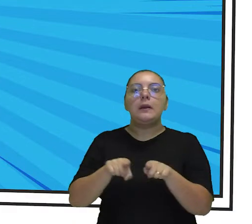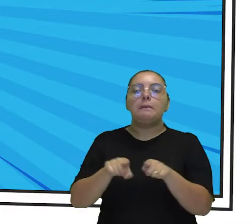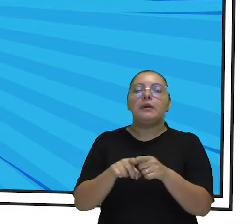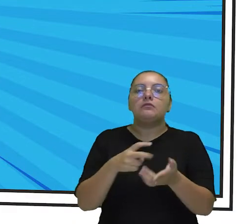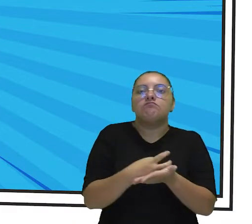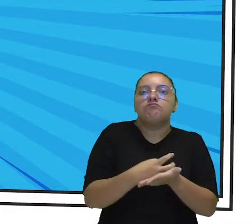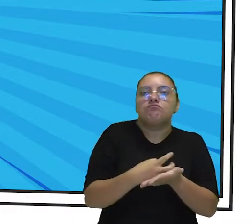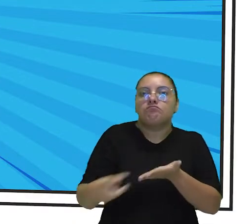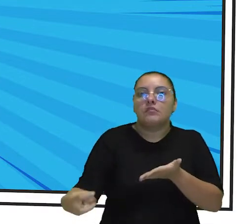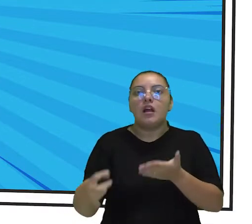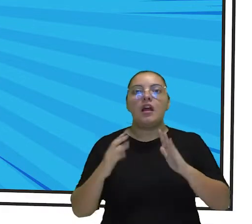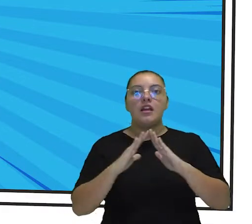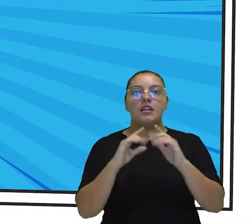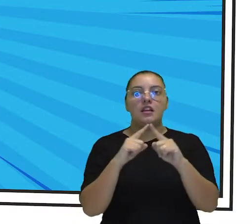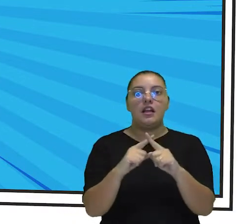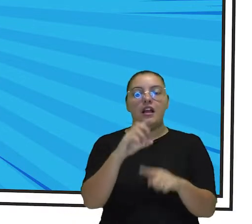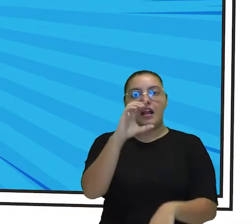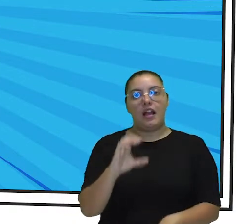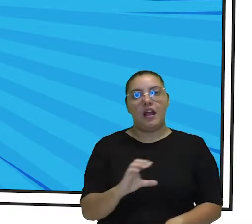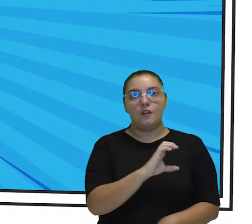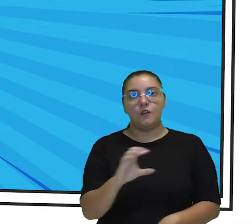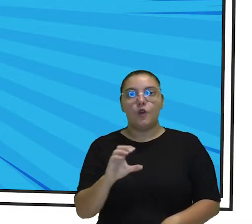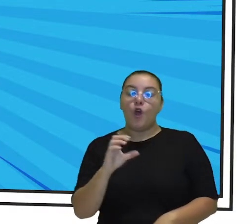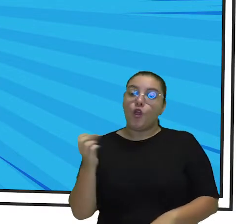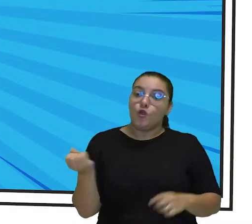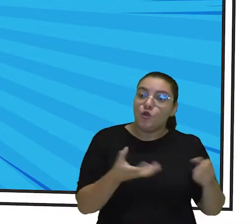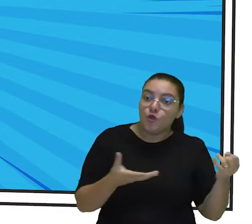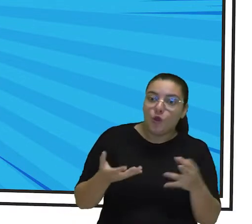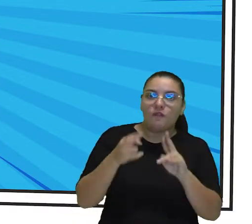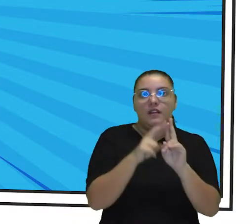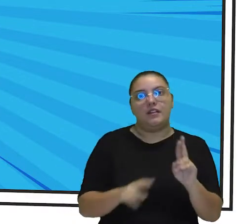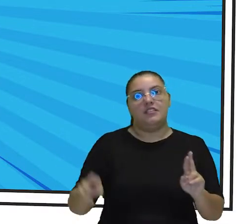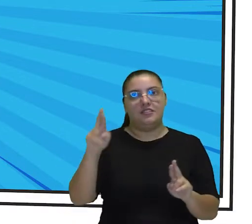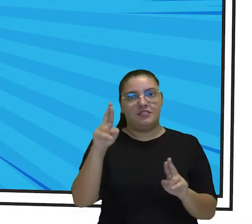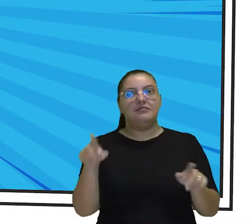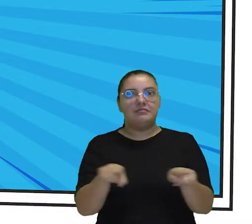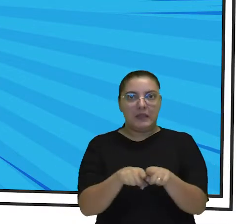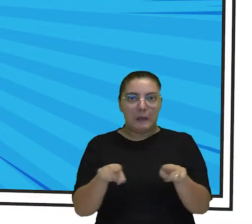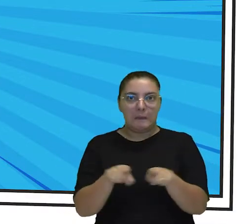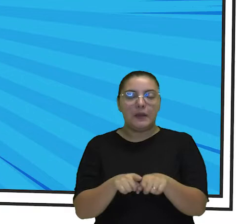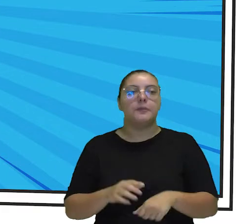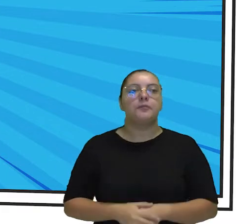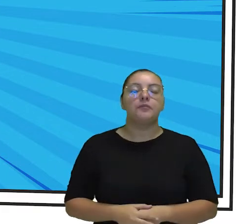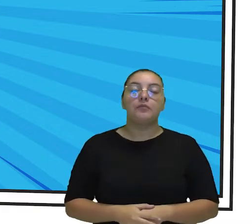da Igreja Católica e a vinda de novas religiosidades. Mas uma